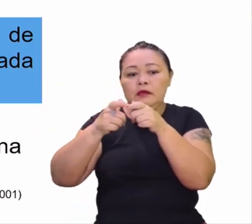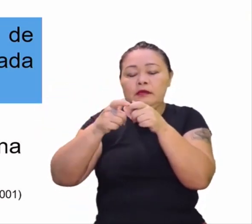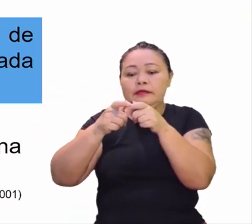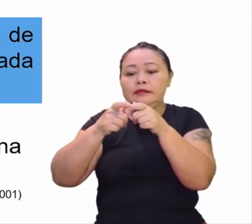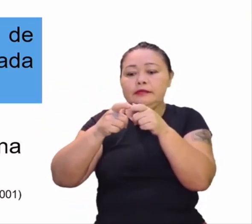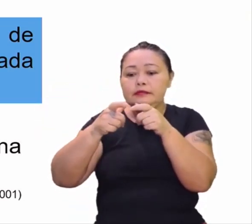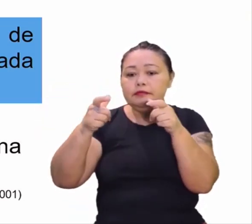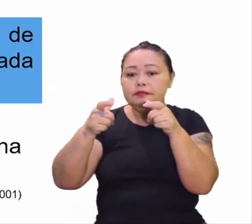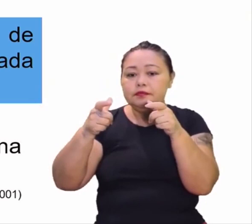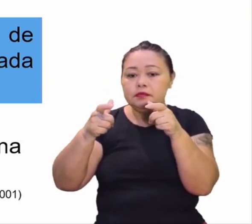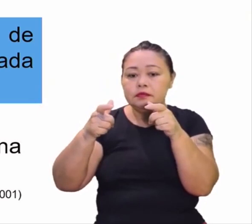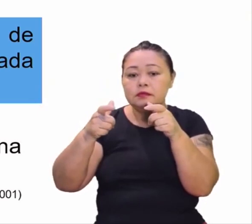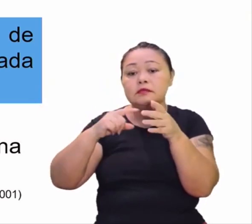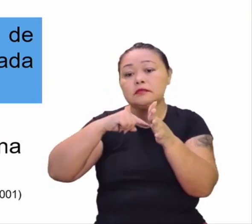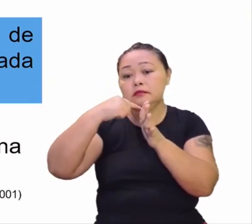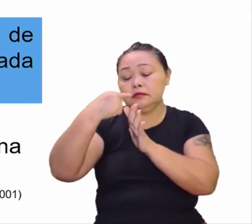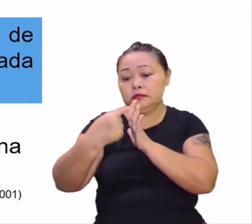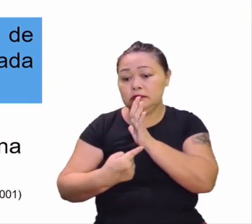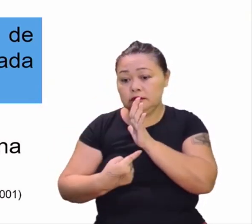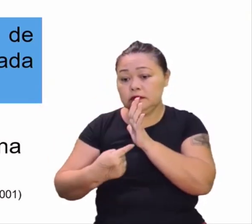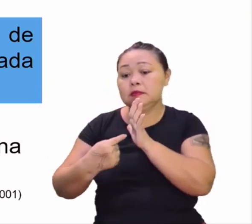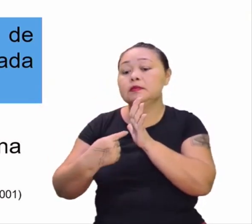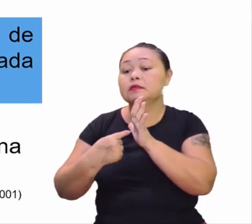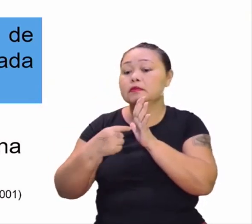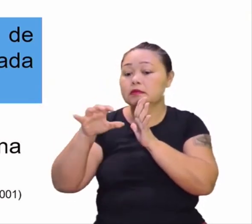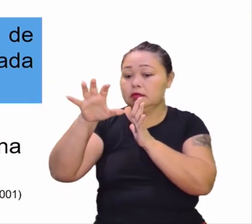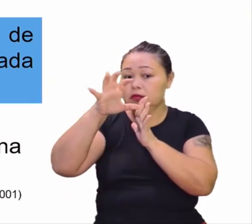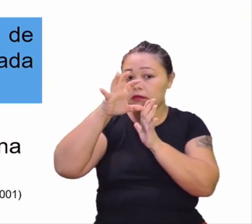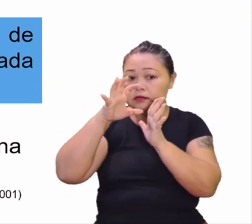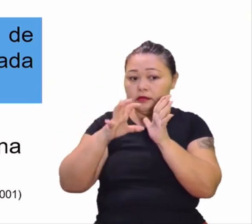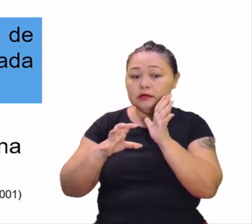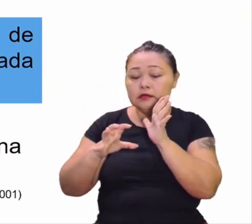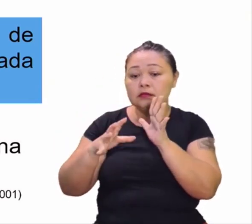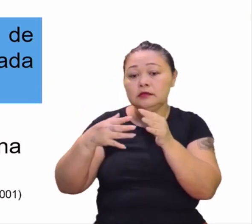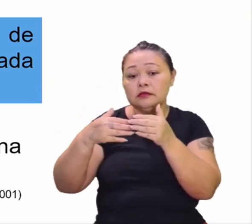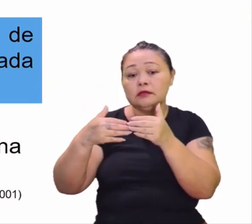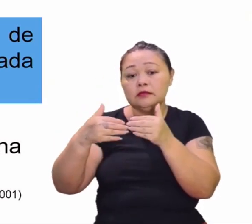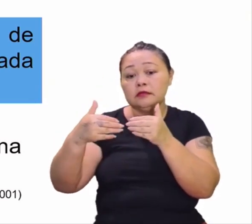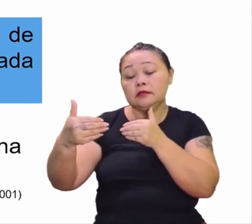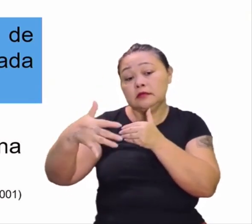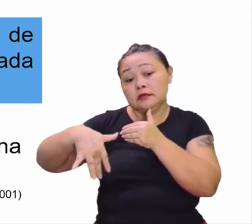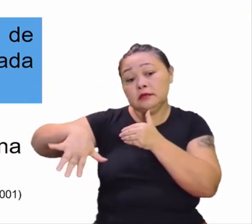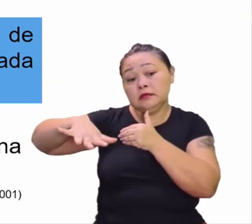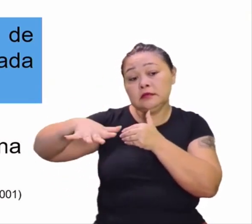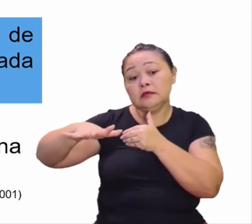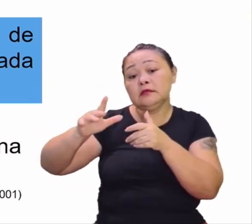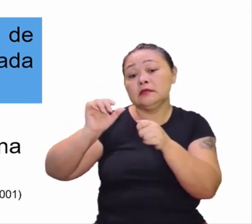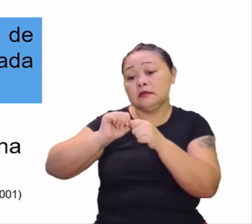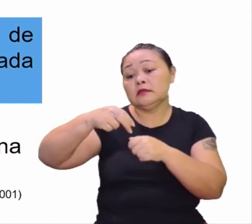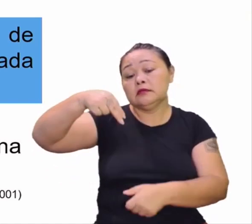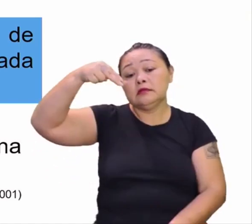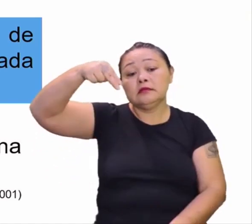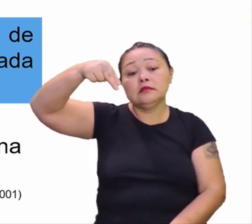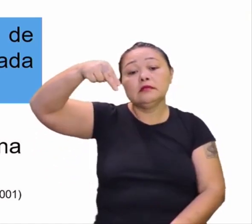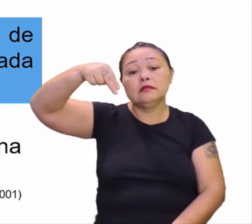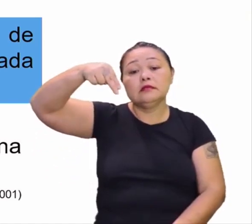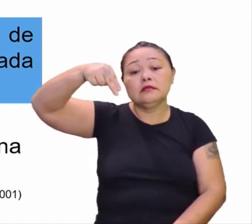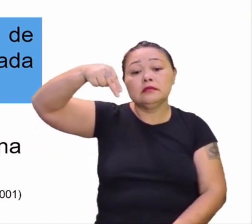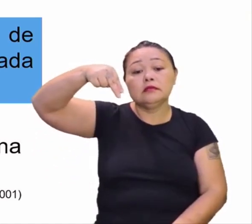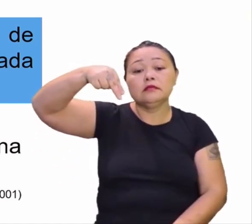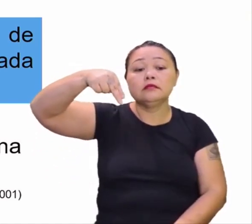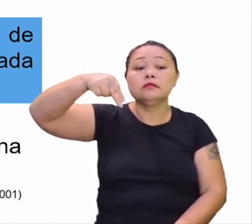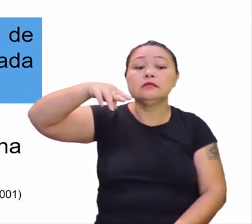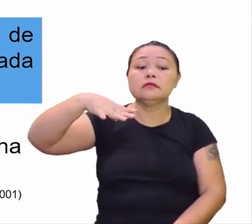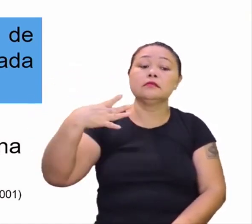maior das 5 regiões brasileiras, né? A gente fala em extensão, a gente tem aqui que é a região norte,